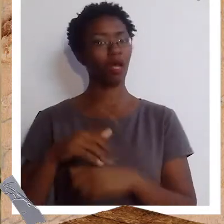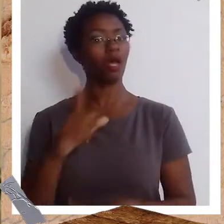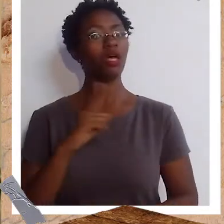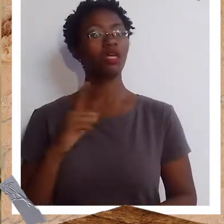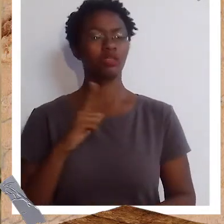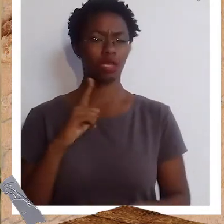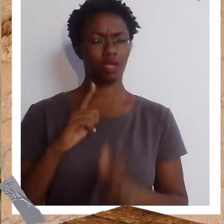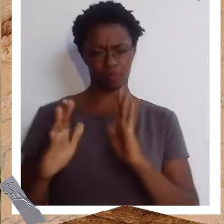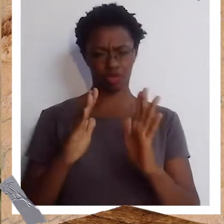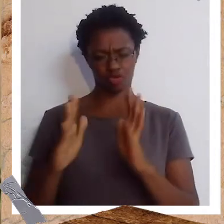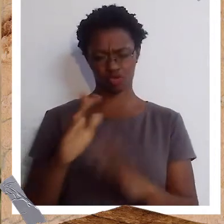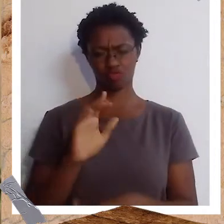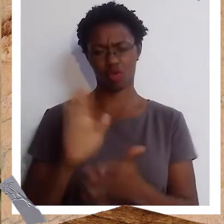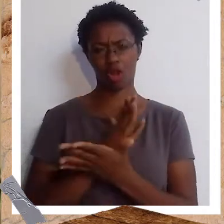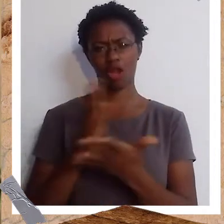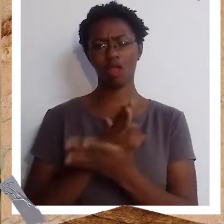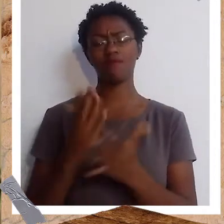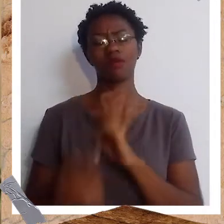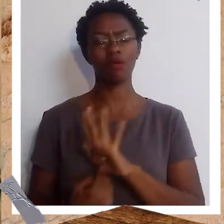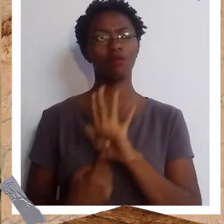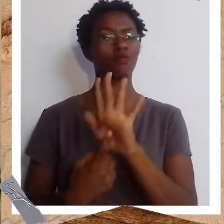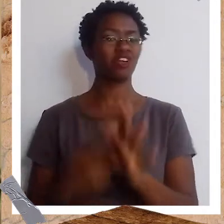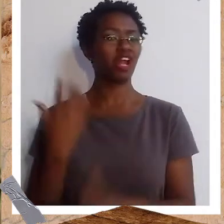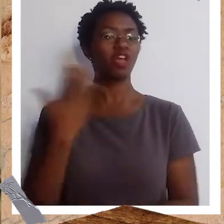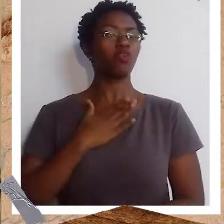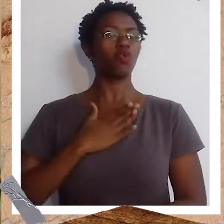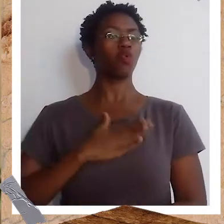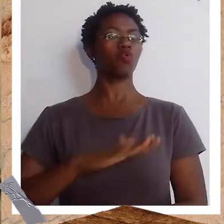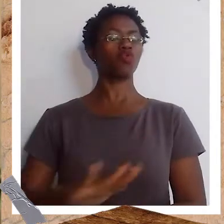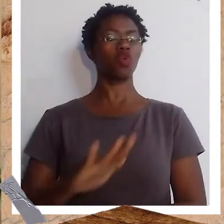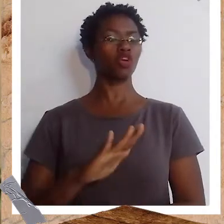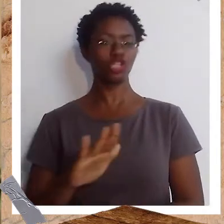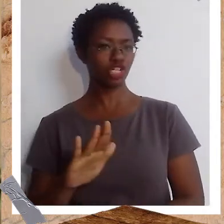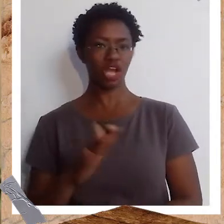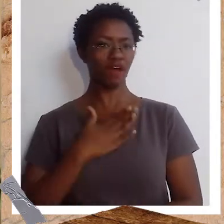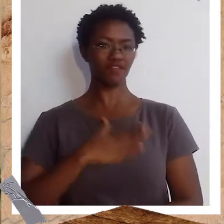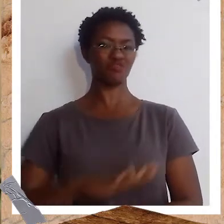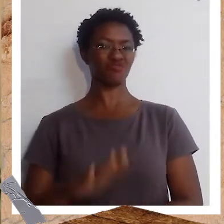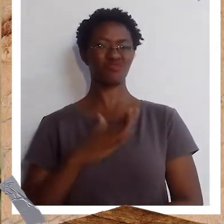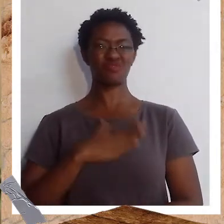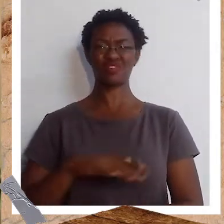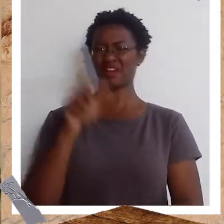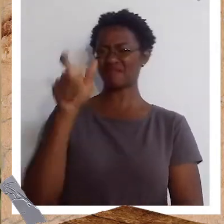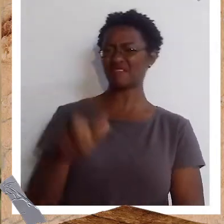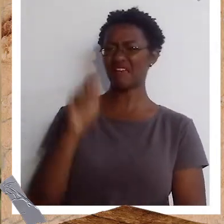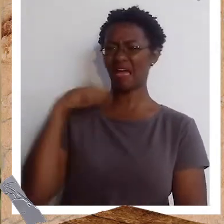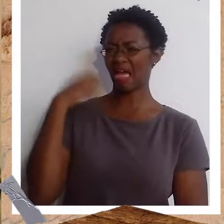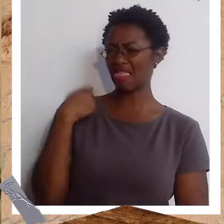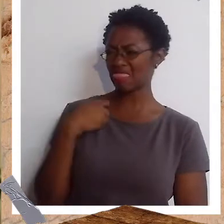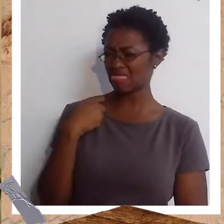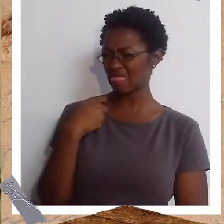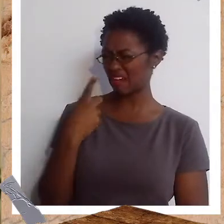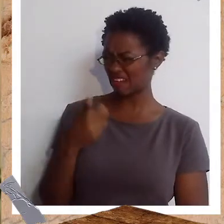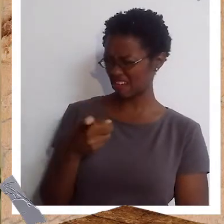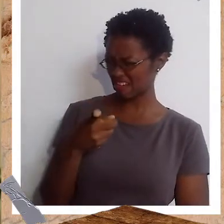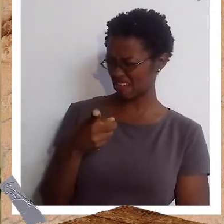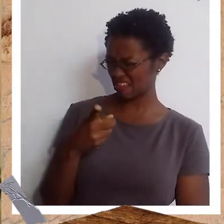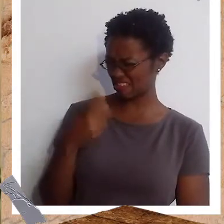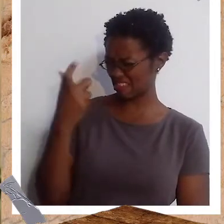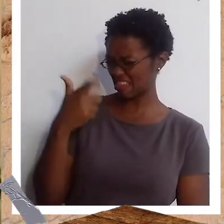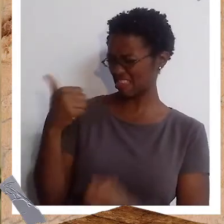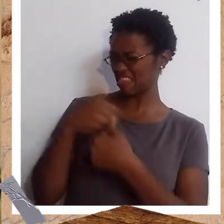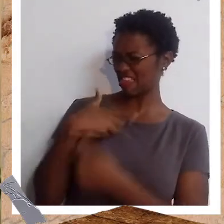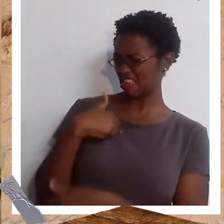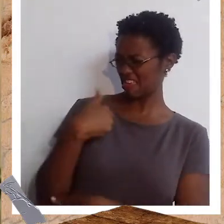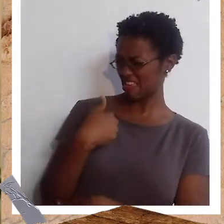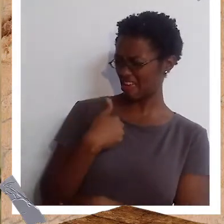fica nada satisfeita da maneira como Ruth de Souza estava interpretando Carolina. Essas são coisas,